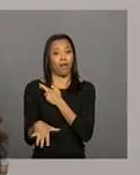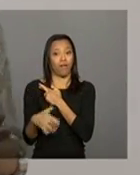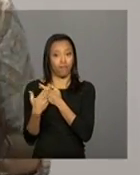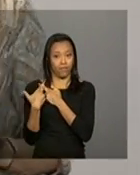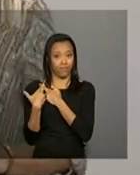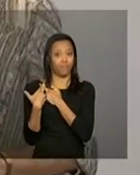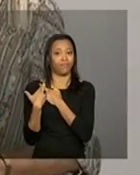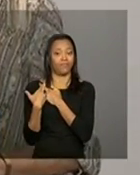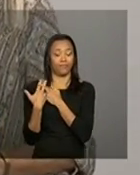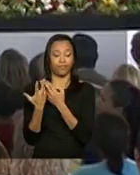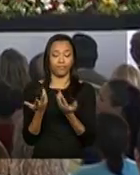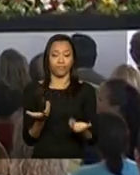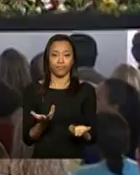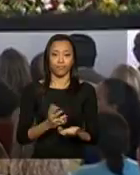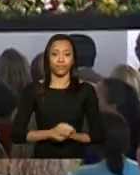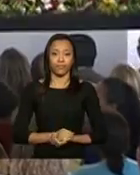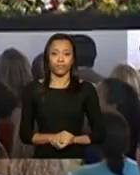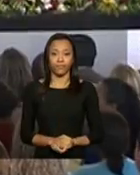responsável.